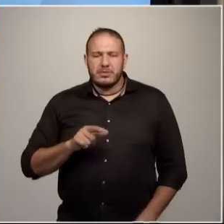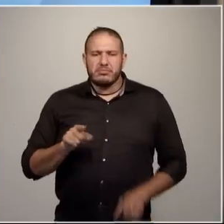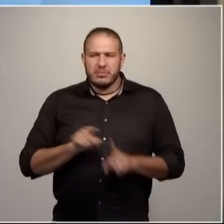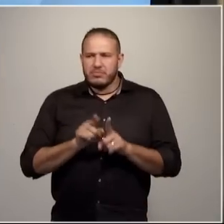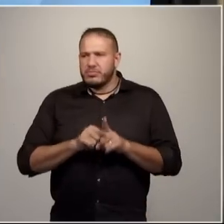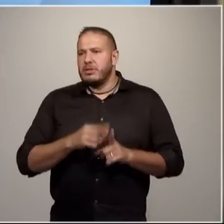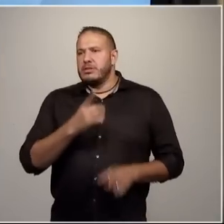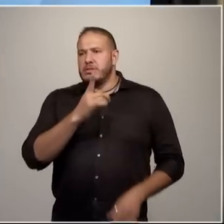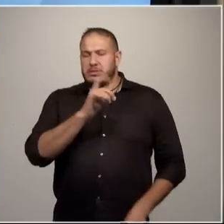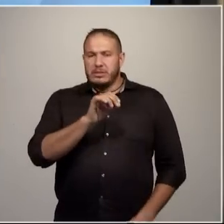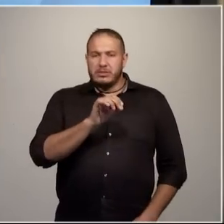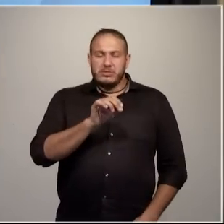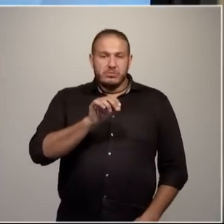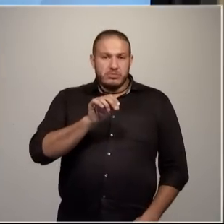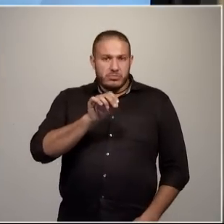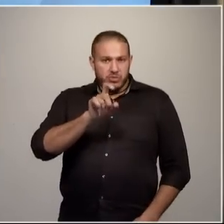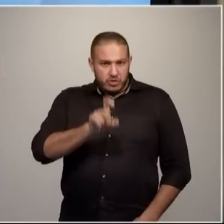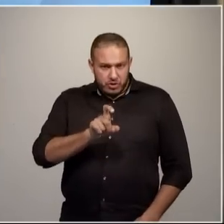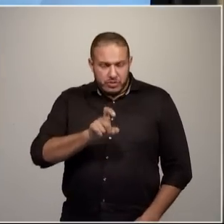dx,